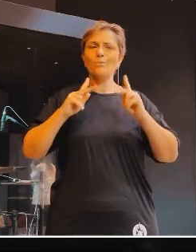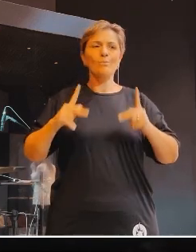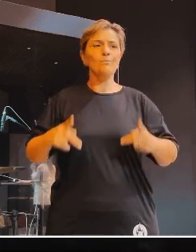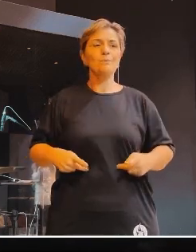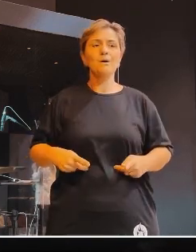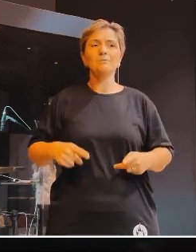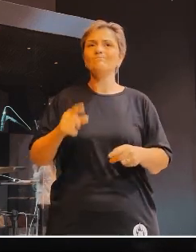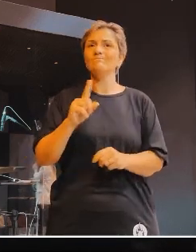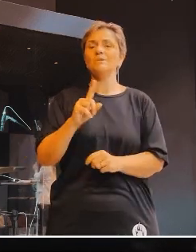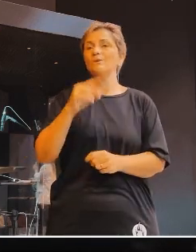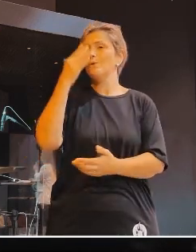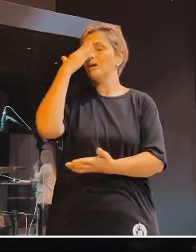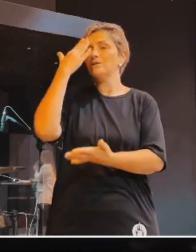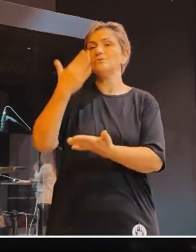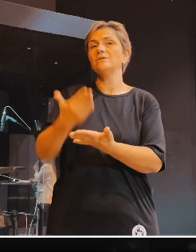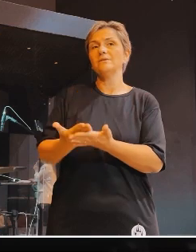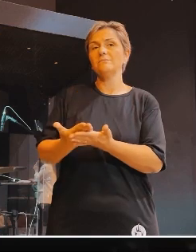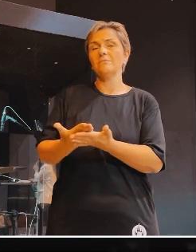desacreditado?